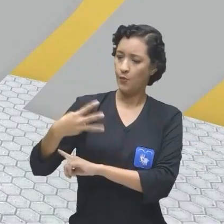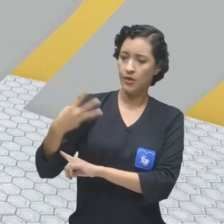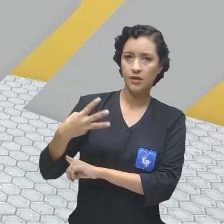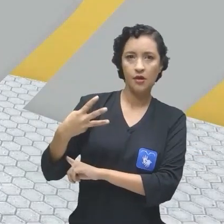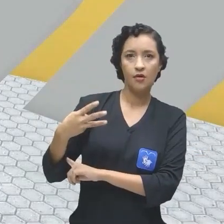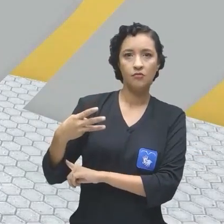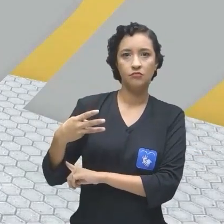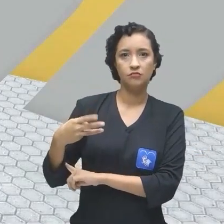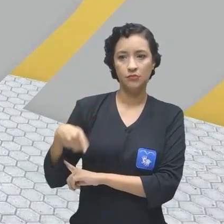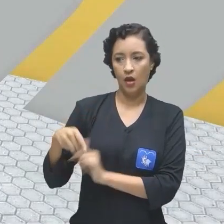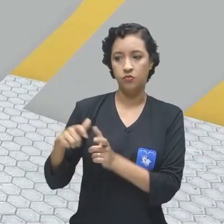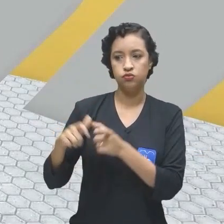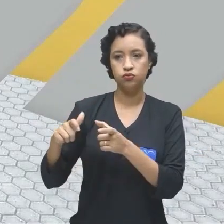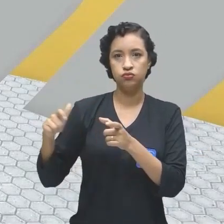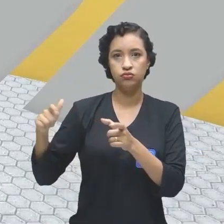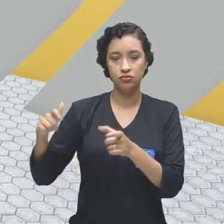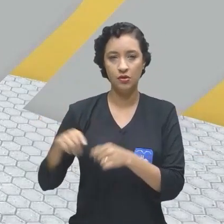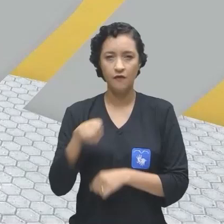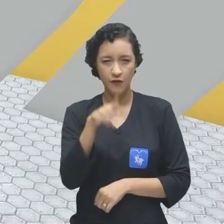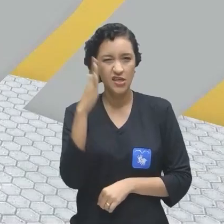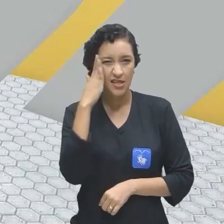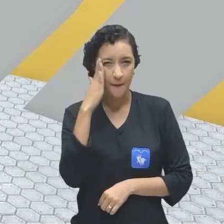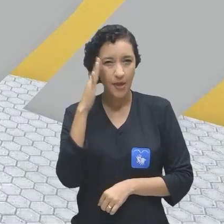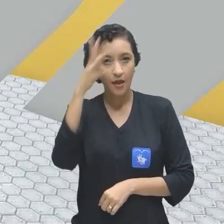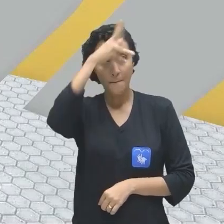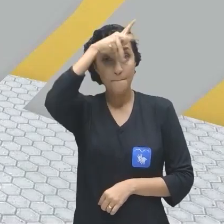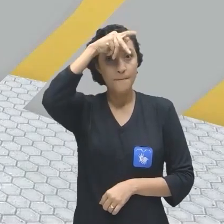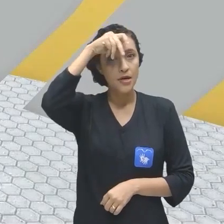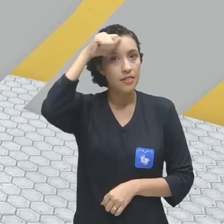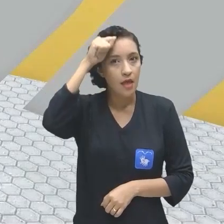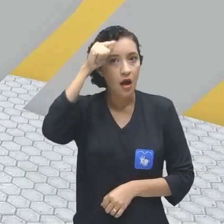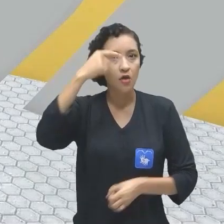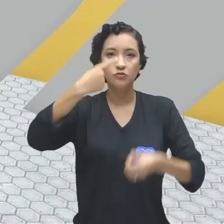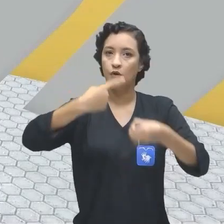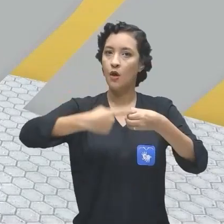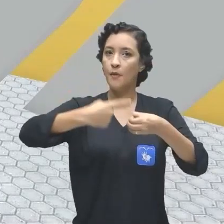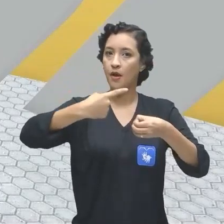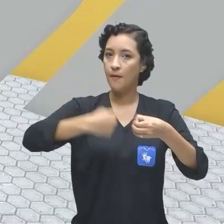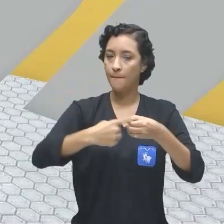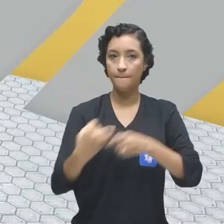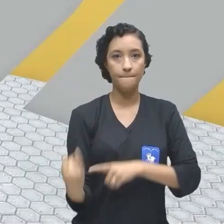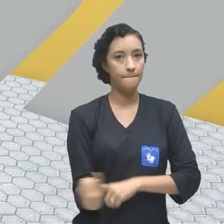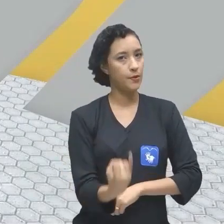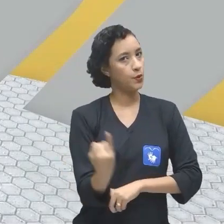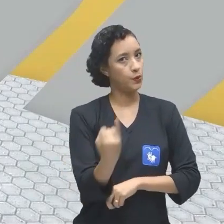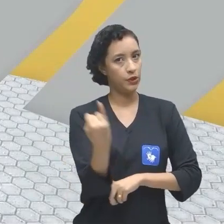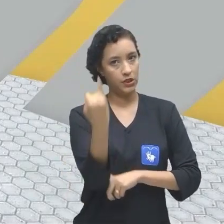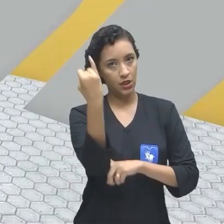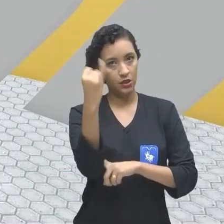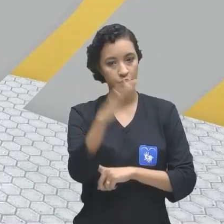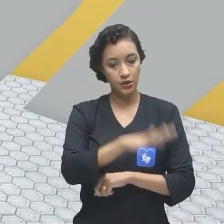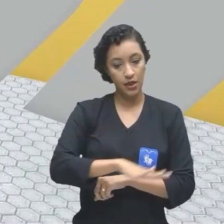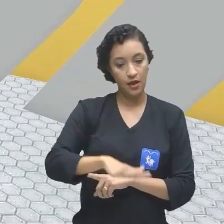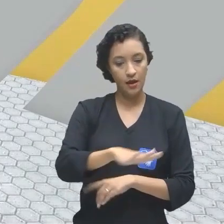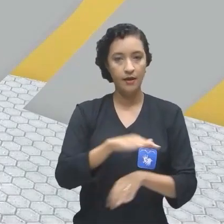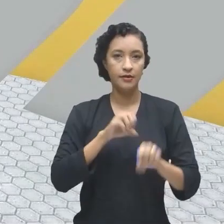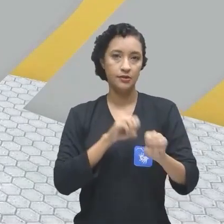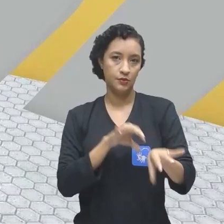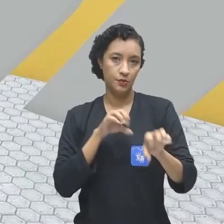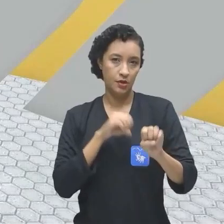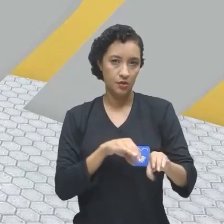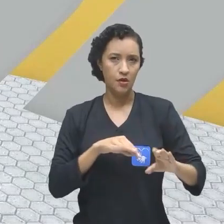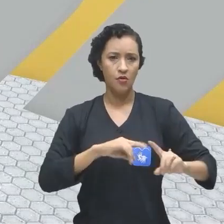sabia que Manaus é uma grande capital de grandes negócios no setor da educação, vem se